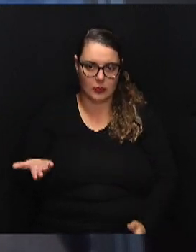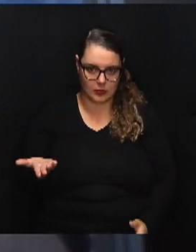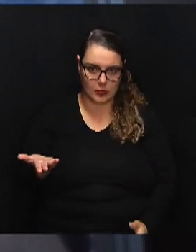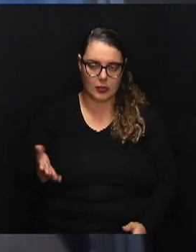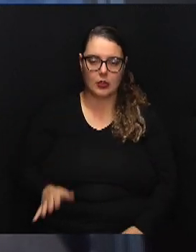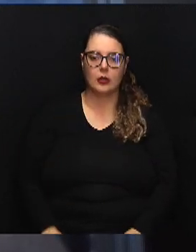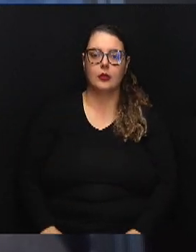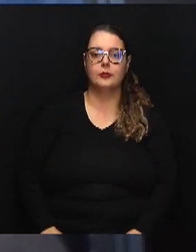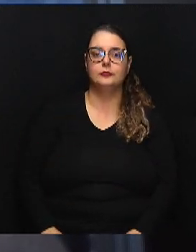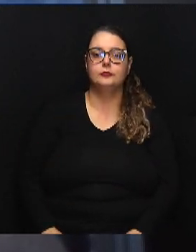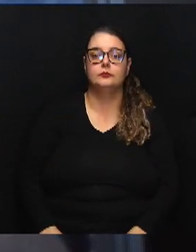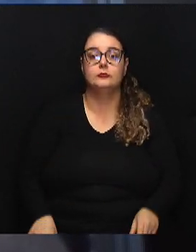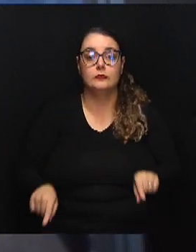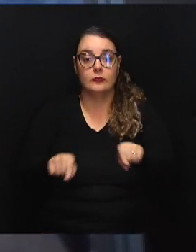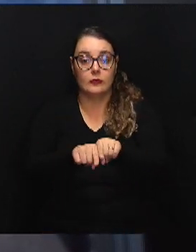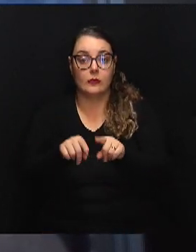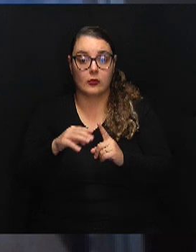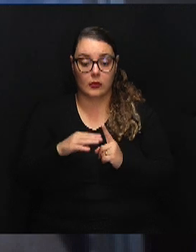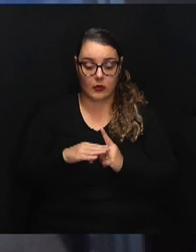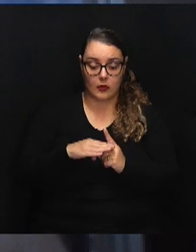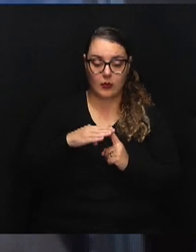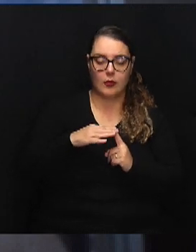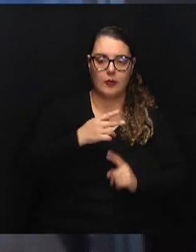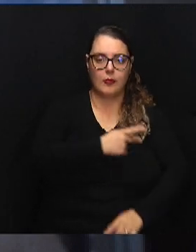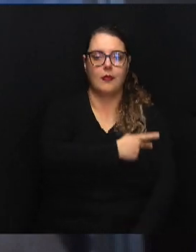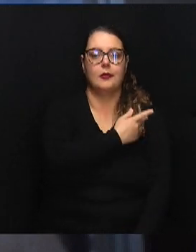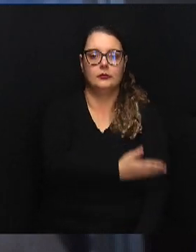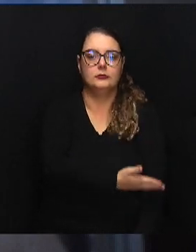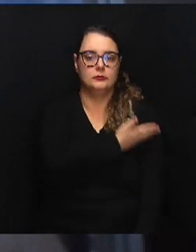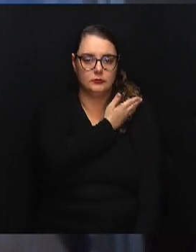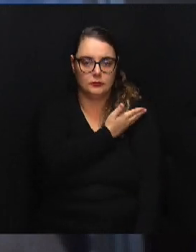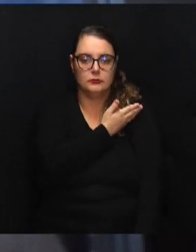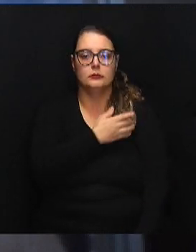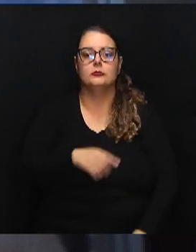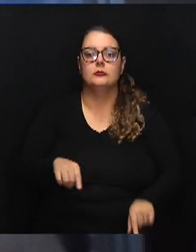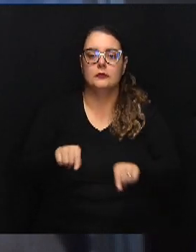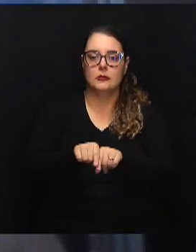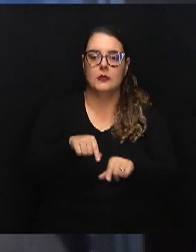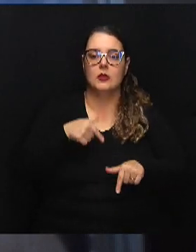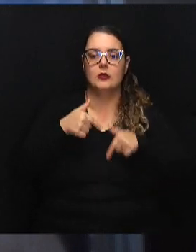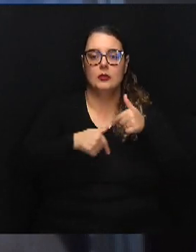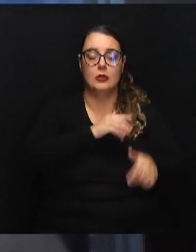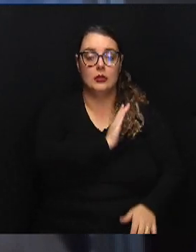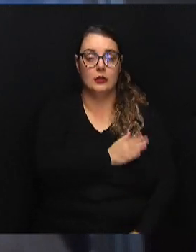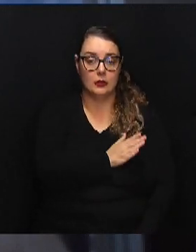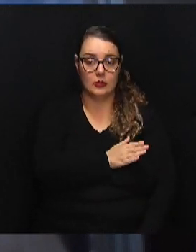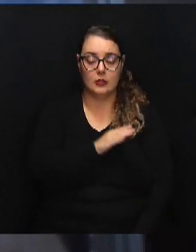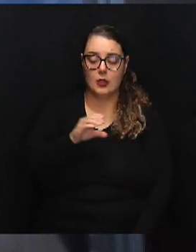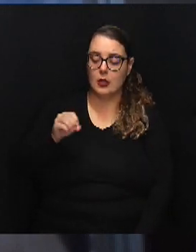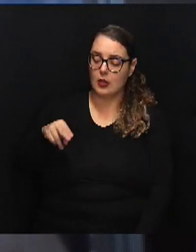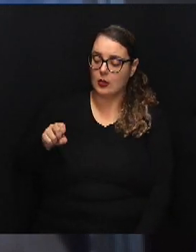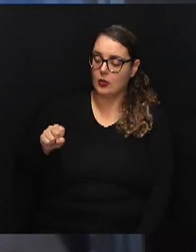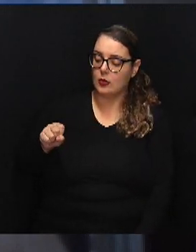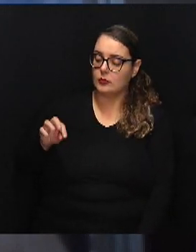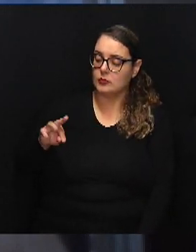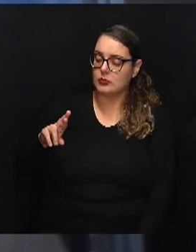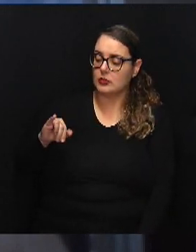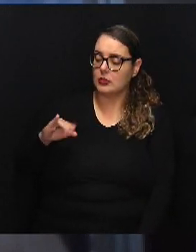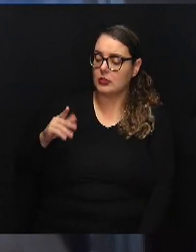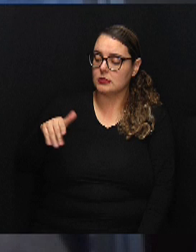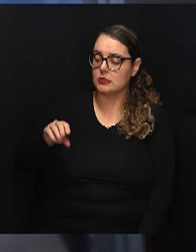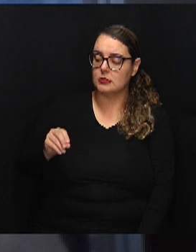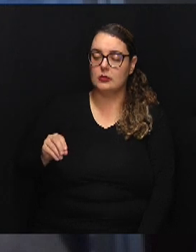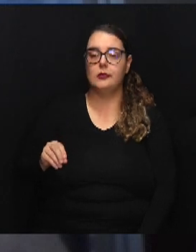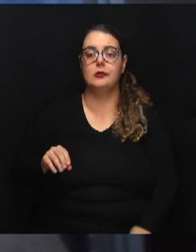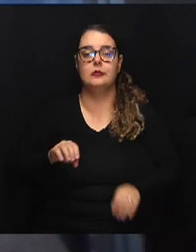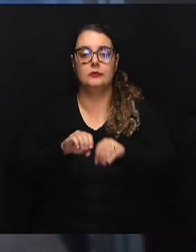assim. E além do aumento da pressão arterial, do trabalho cardíaco, da constricção dos vasos, a gente tem um